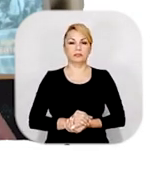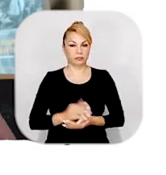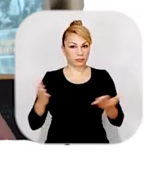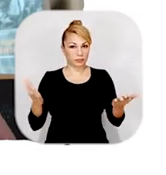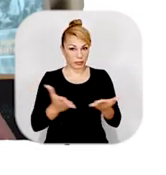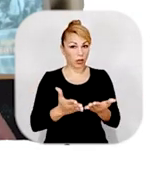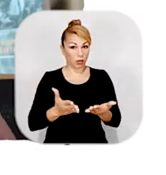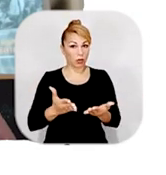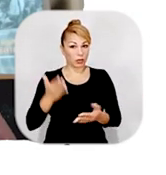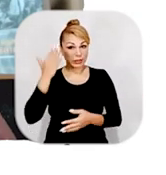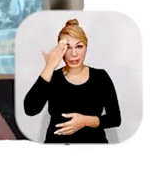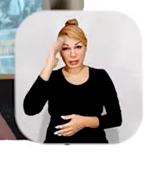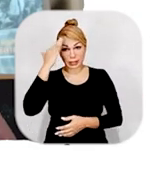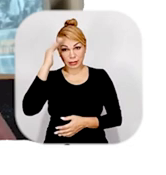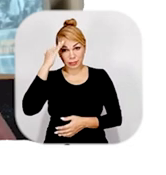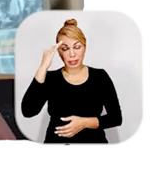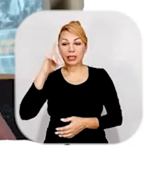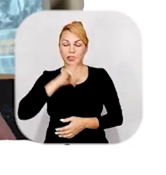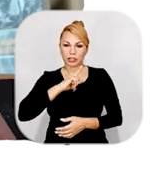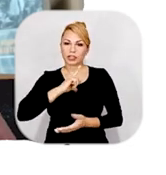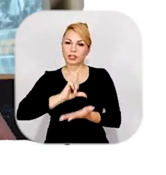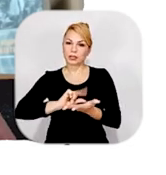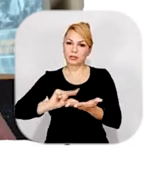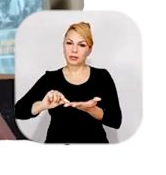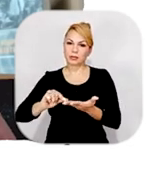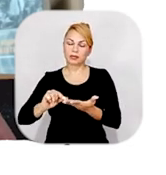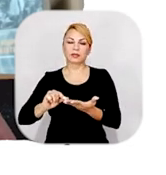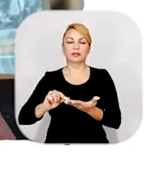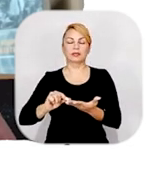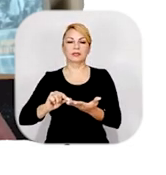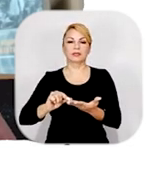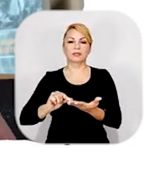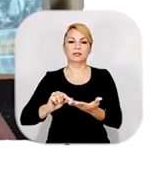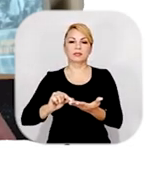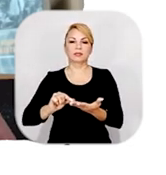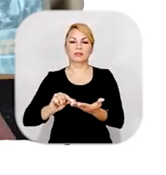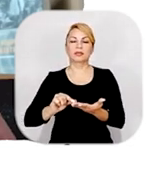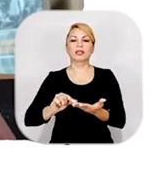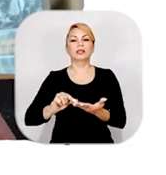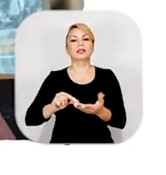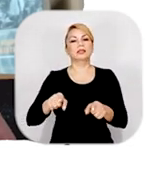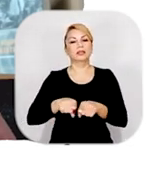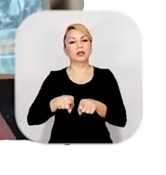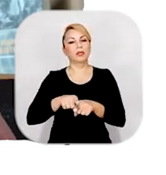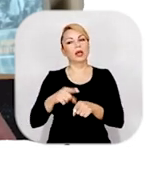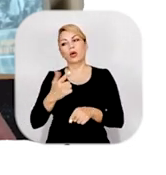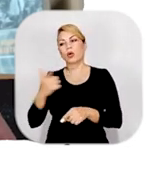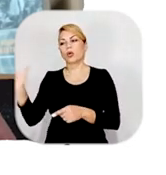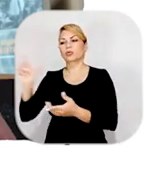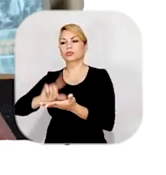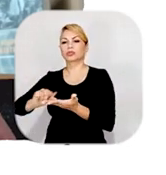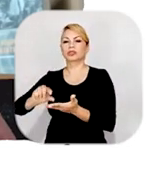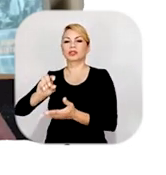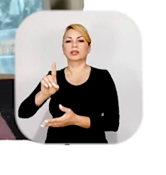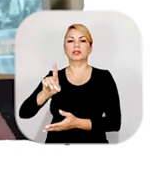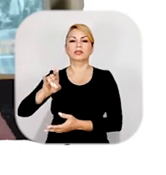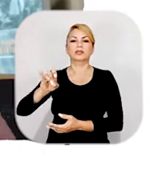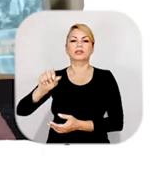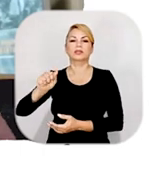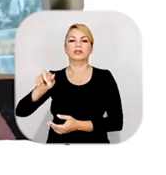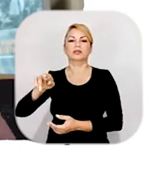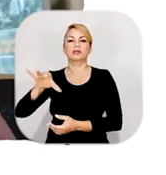agora, sabendo que tinha esse manuscrito vasto, Diários do Campo, era uma coisa